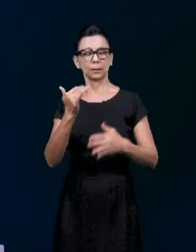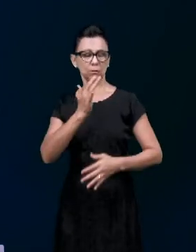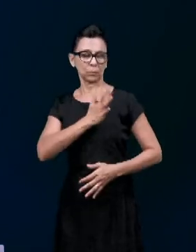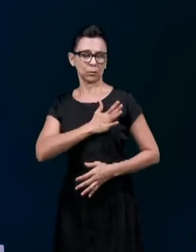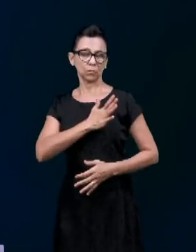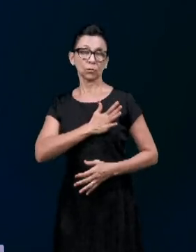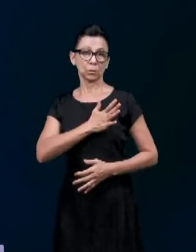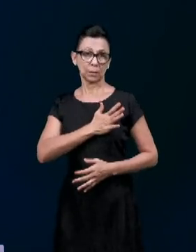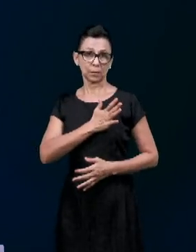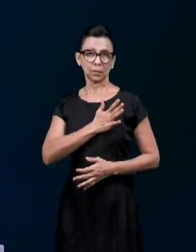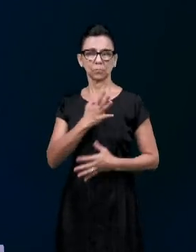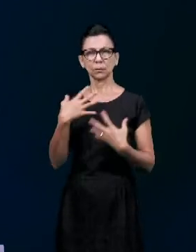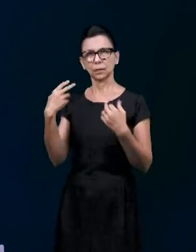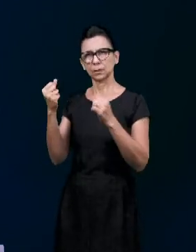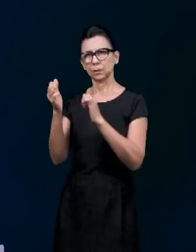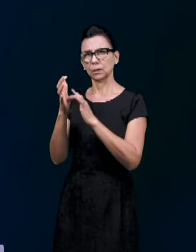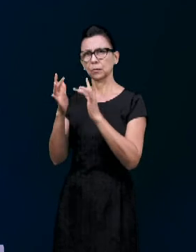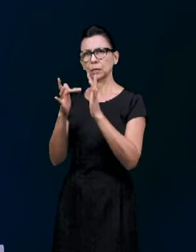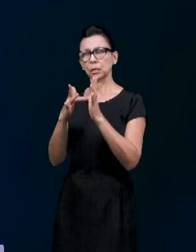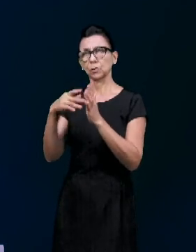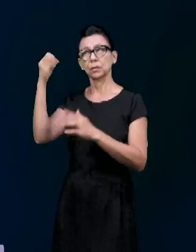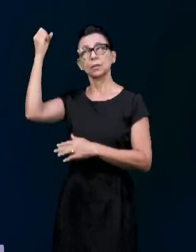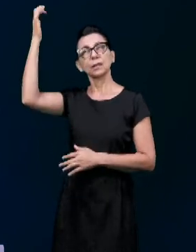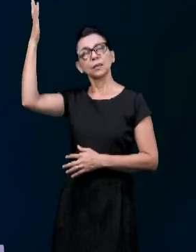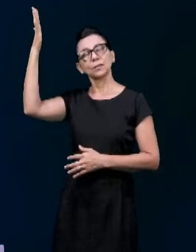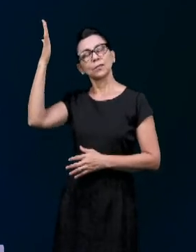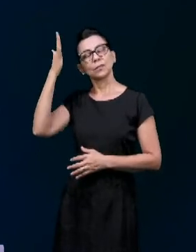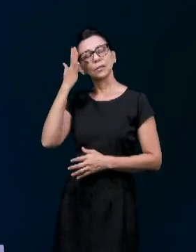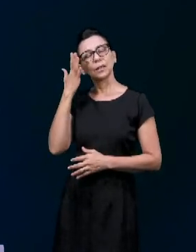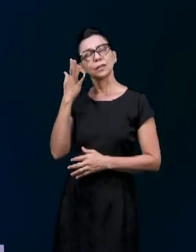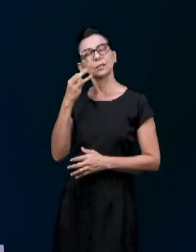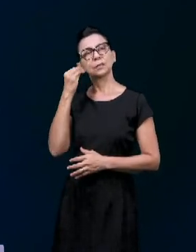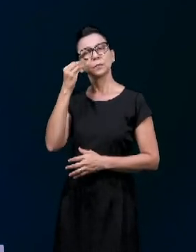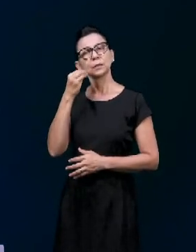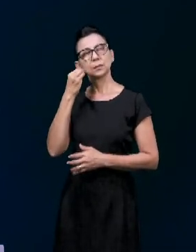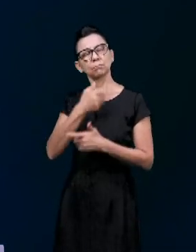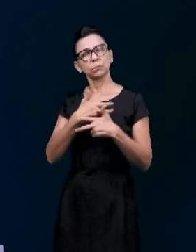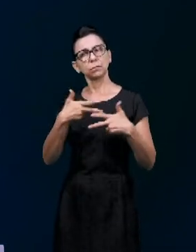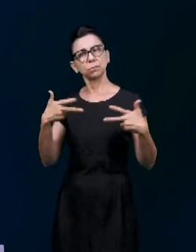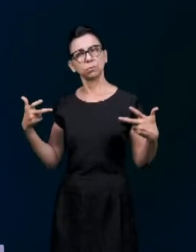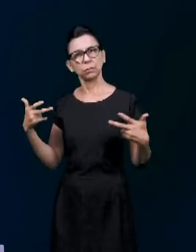revela a nós e nós assim vivemos uma vida cheia de experiências com o Senhor.